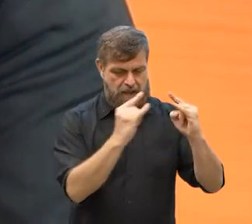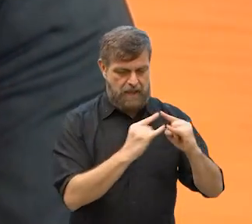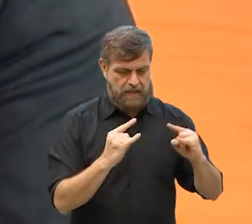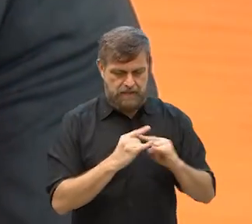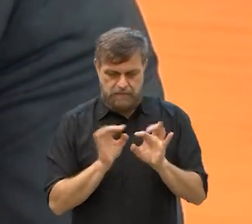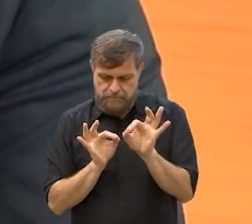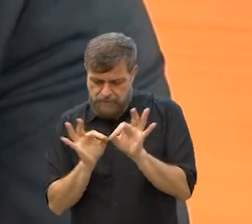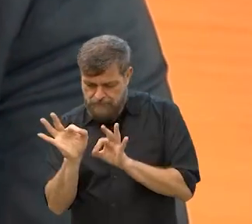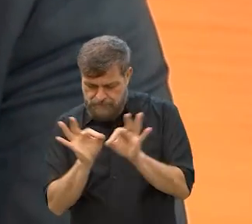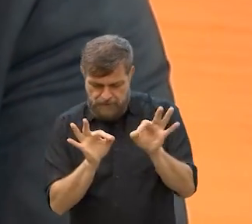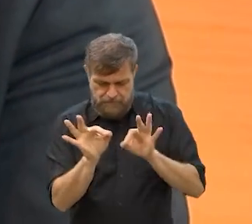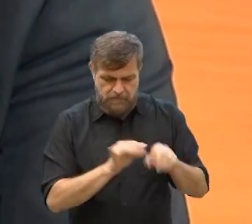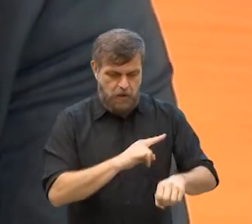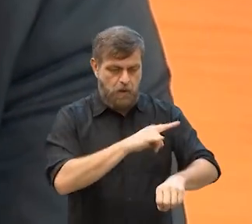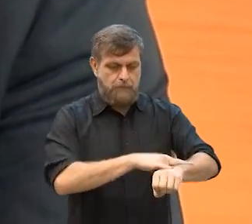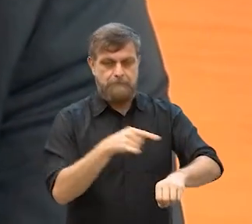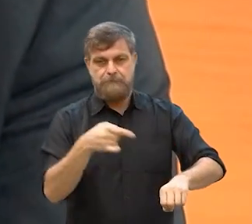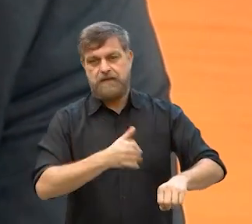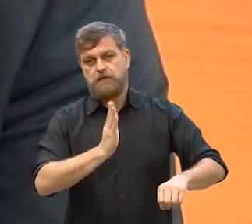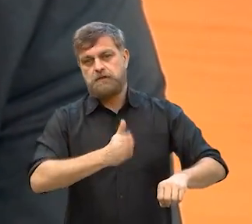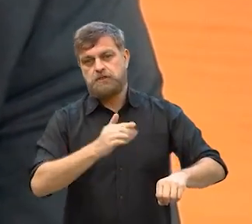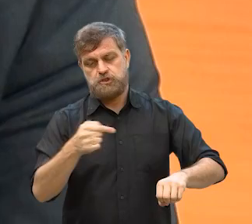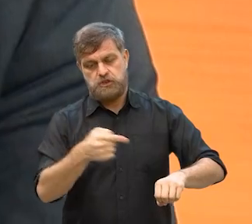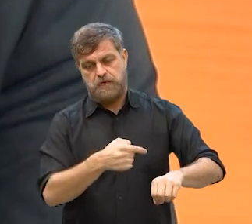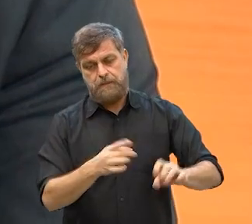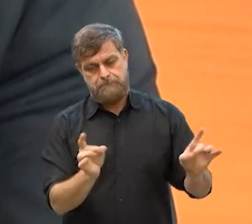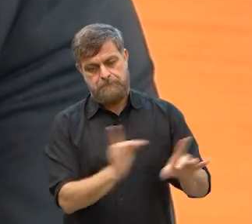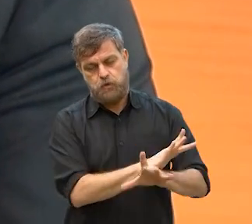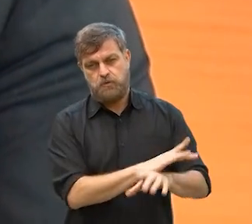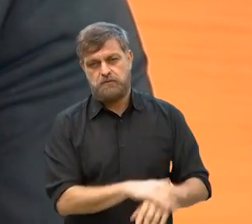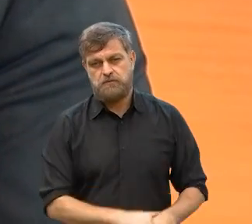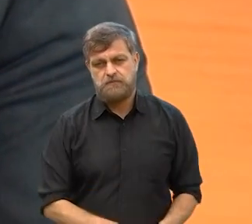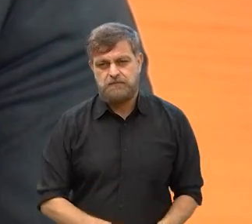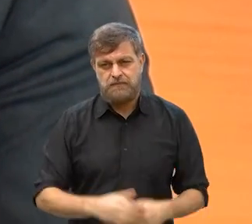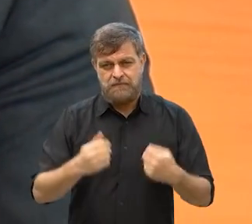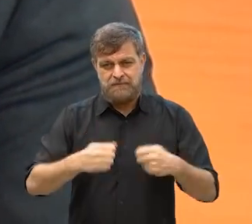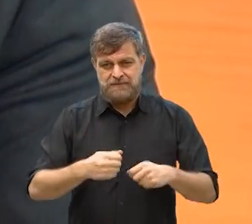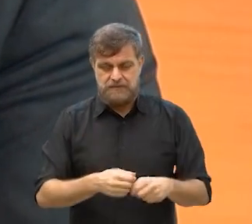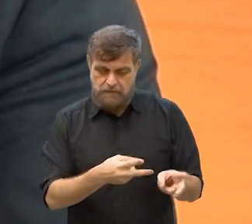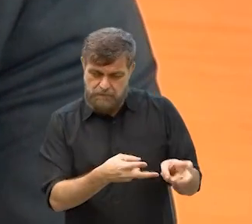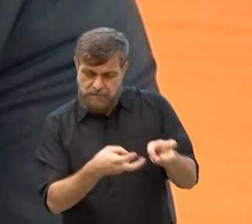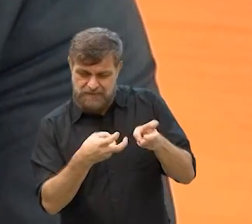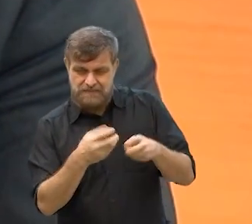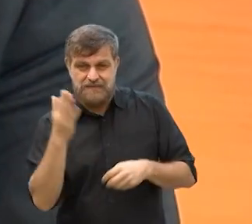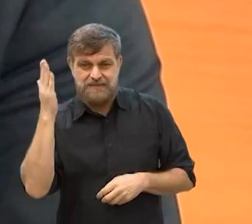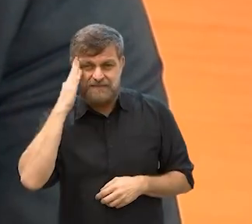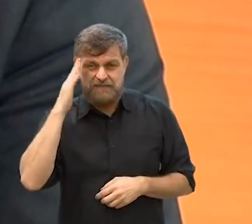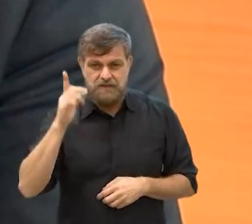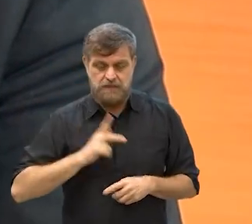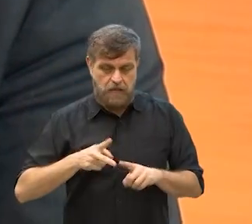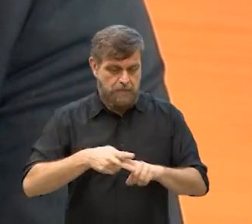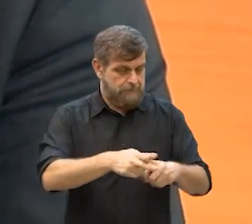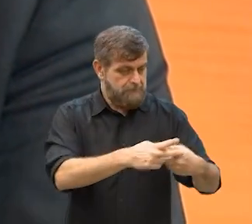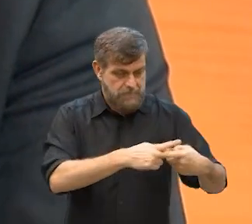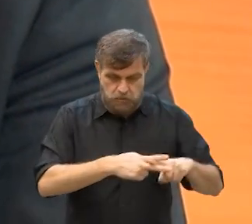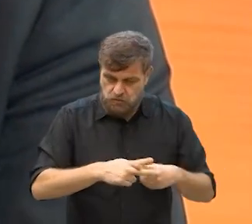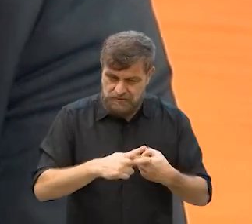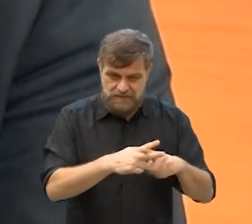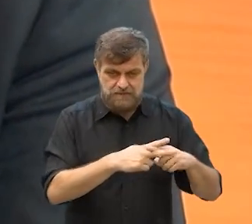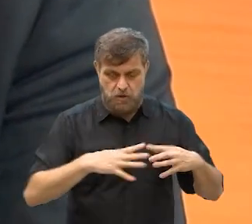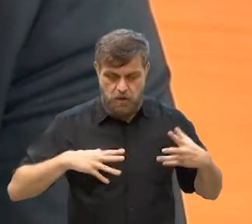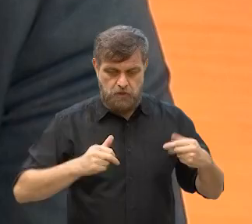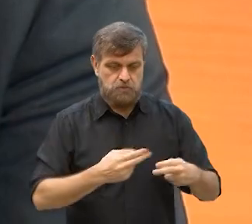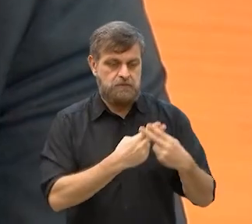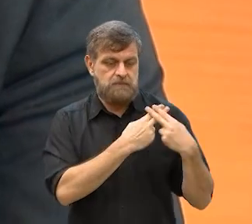barracas, o banheiro já deve estar instalado. Precisa ser identificado, retirar, manutenção é tudo